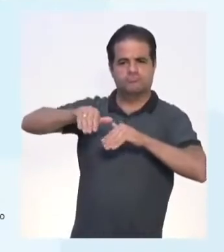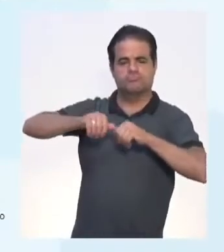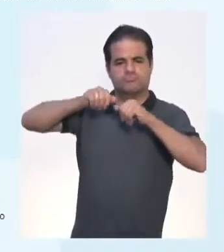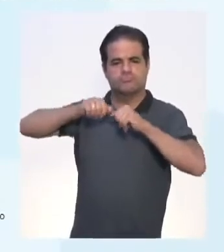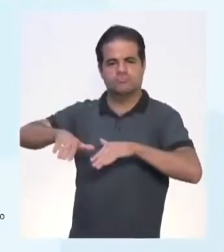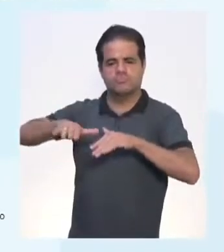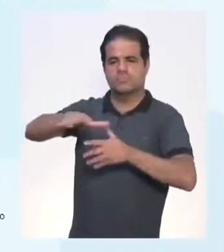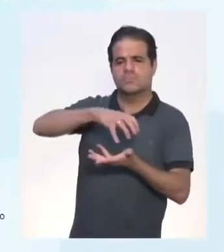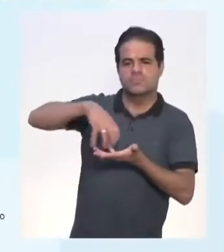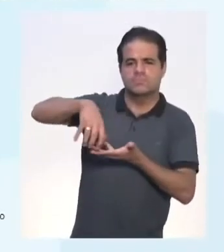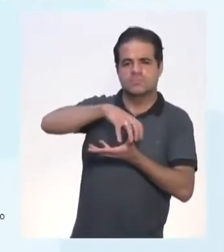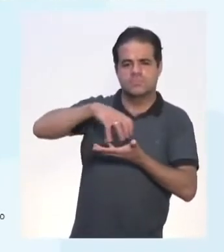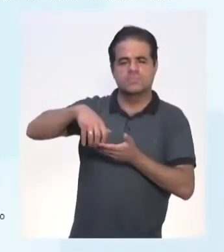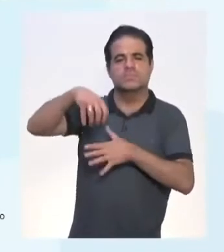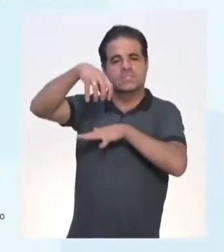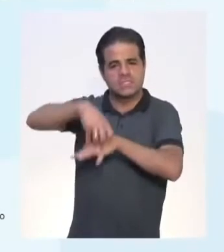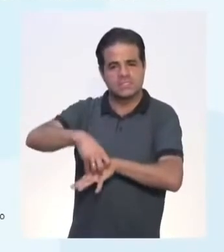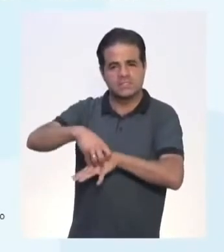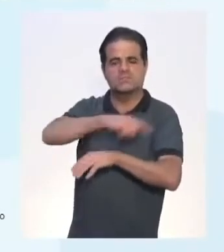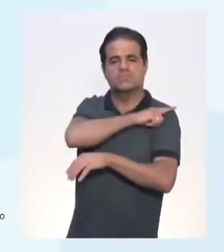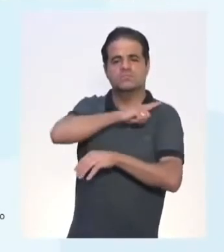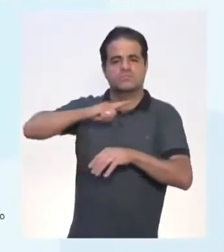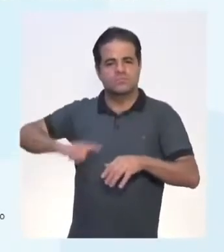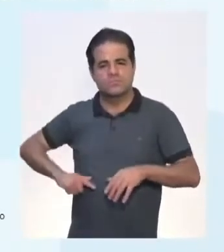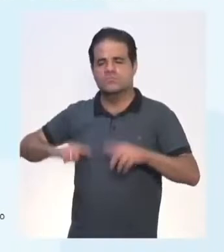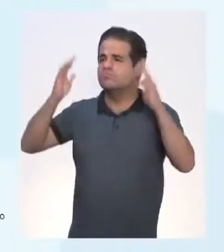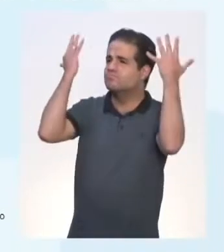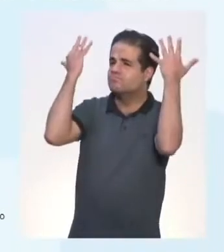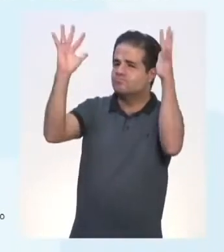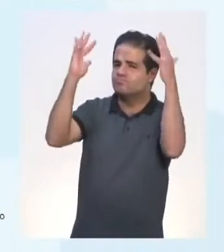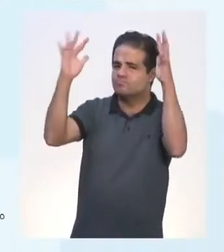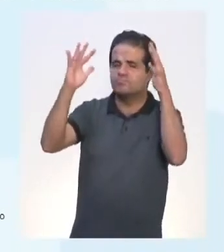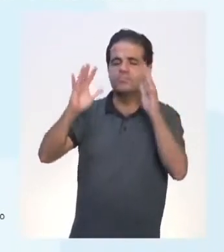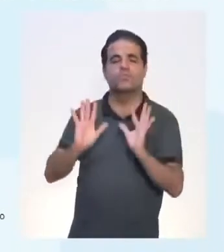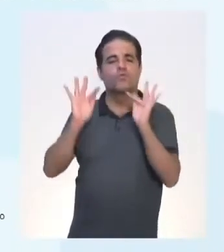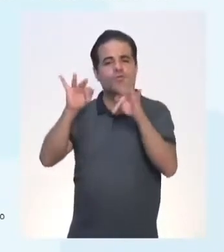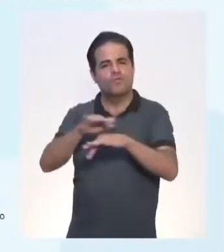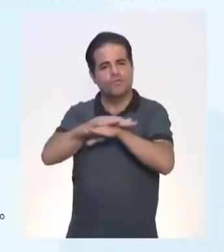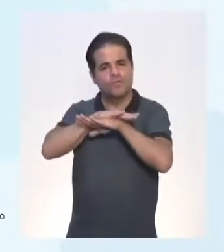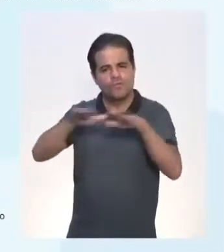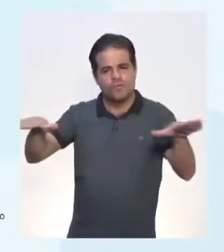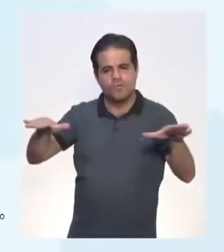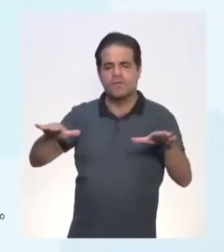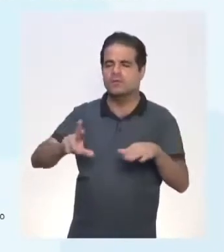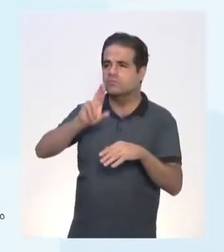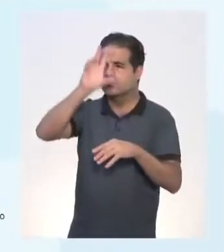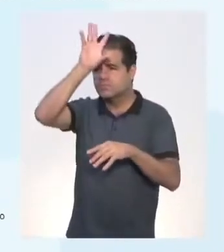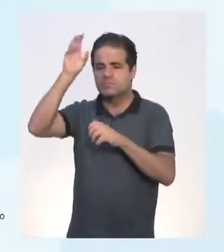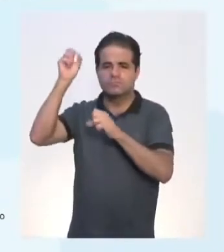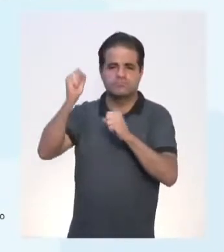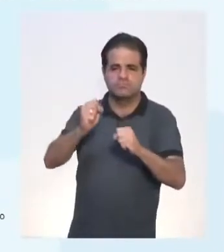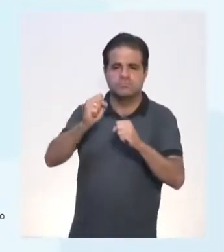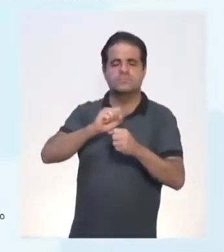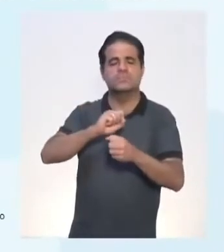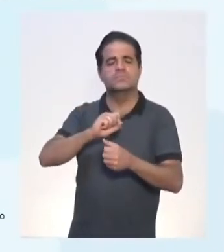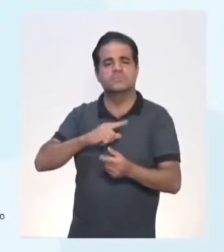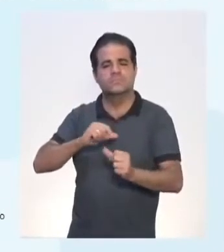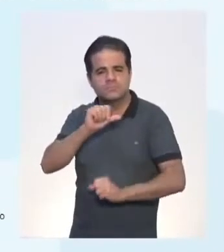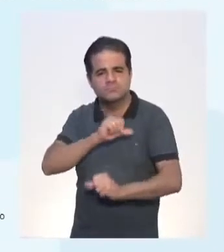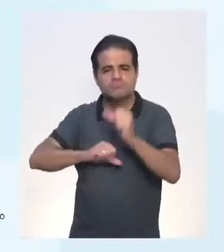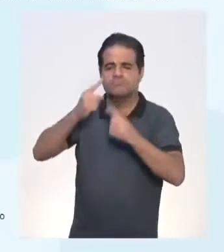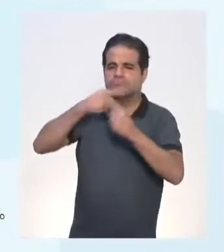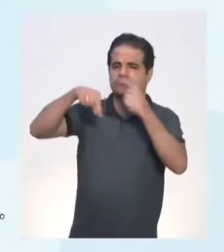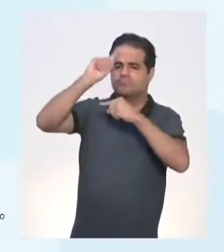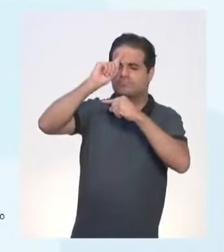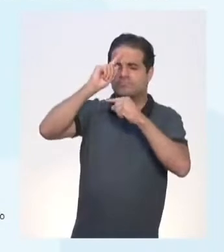a área central do governo para comemorar, então, o fim da monarquia e a instauração